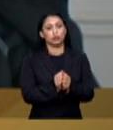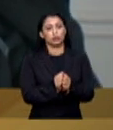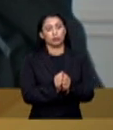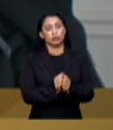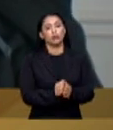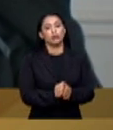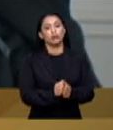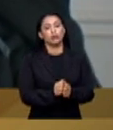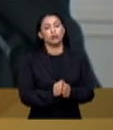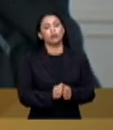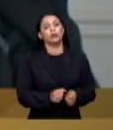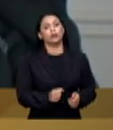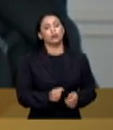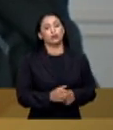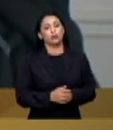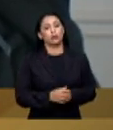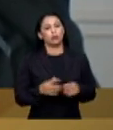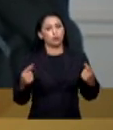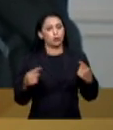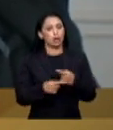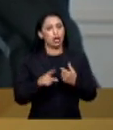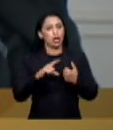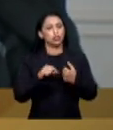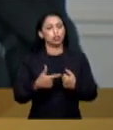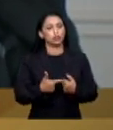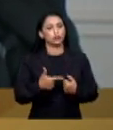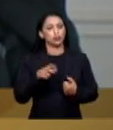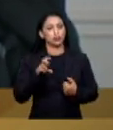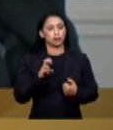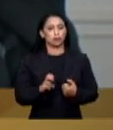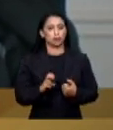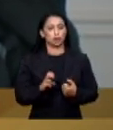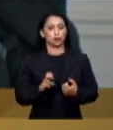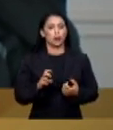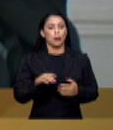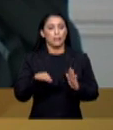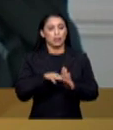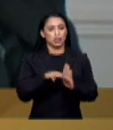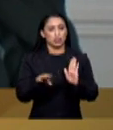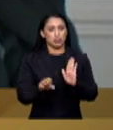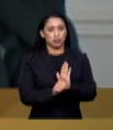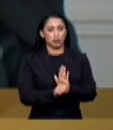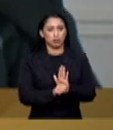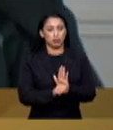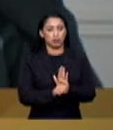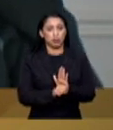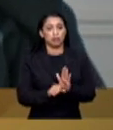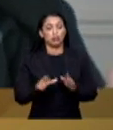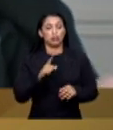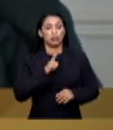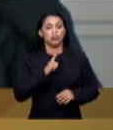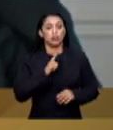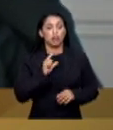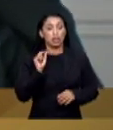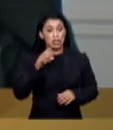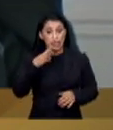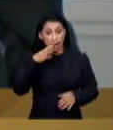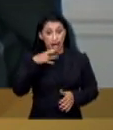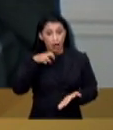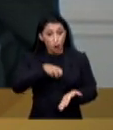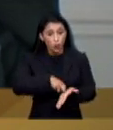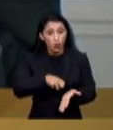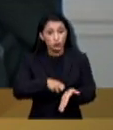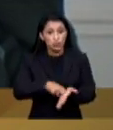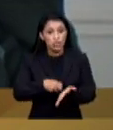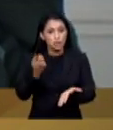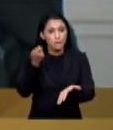ao artigo 25, que prevê: não cabe no processo de mandado de segurança a interposição de embargos infringentes e a condenação